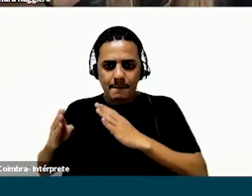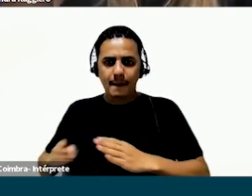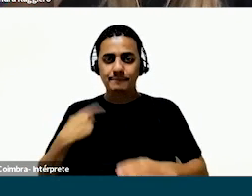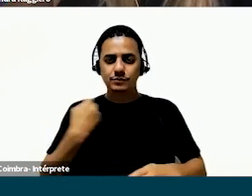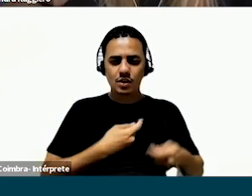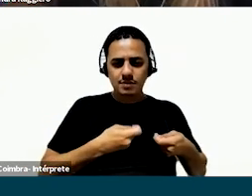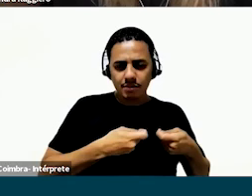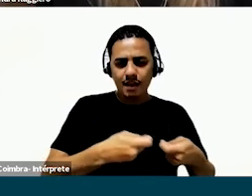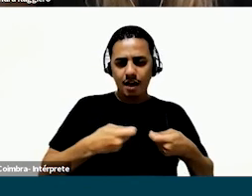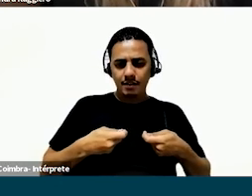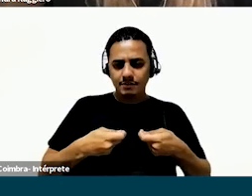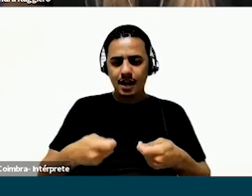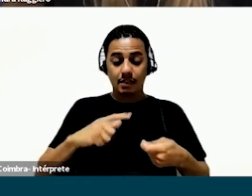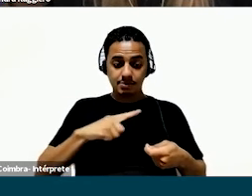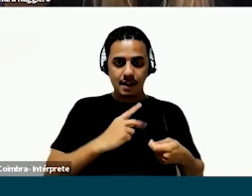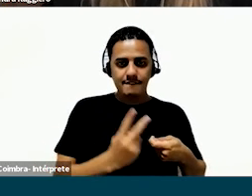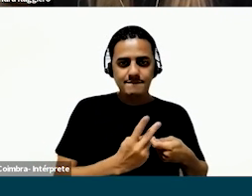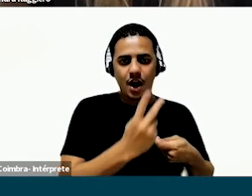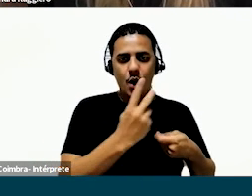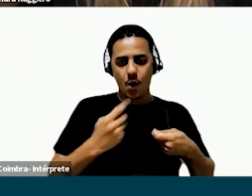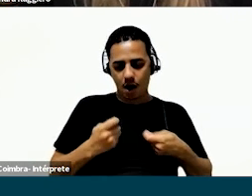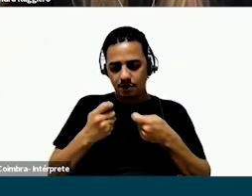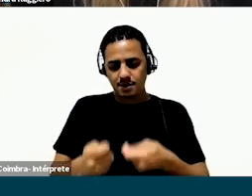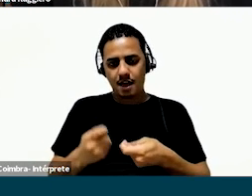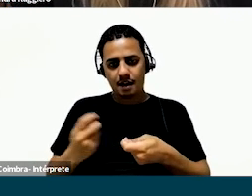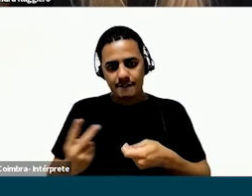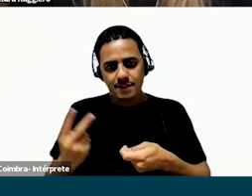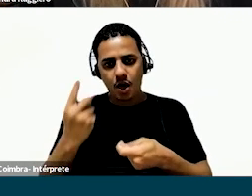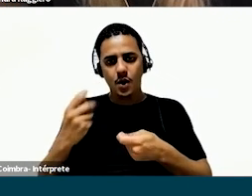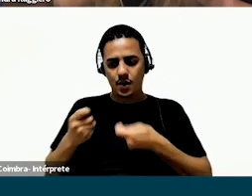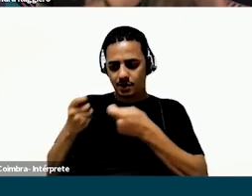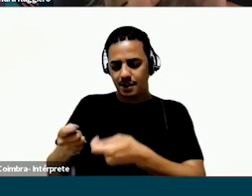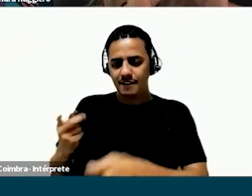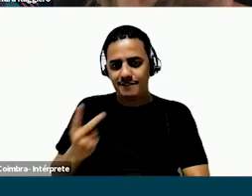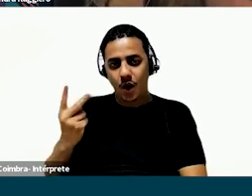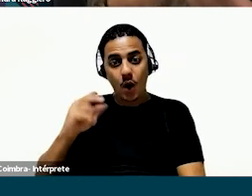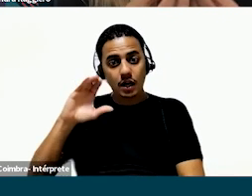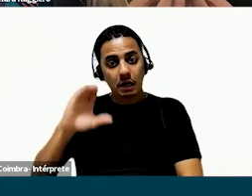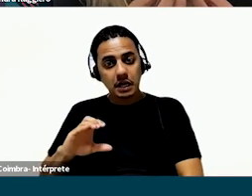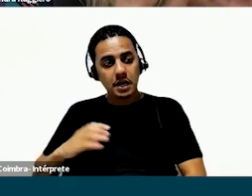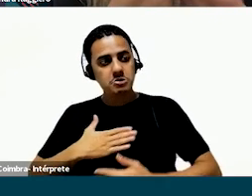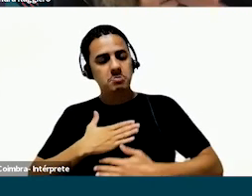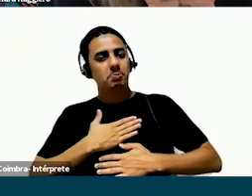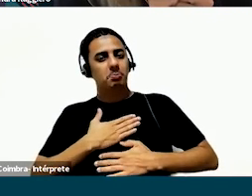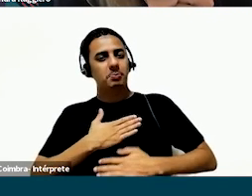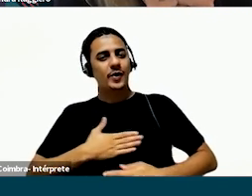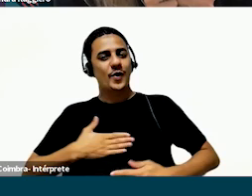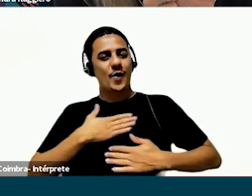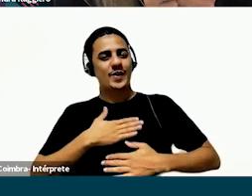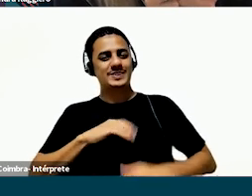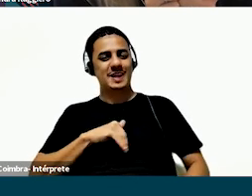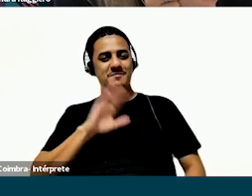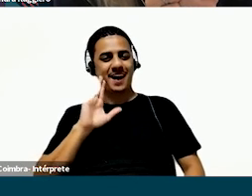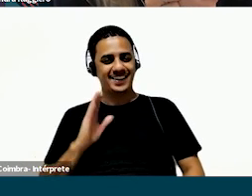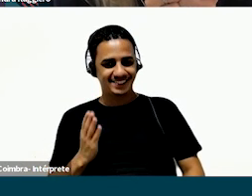de forma que a gente vai entregando um pouquinho de valor a cada fase e, além de fazer com que o nosso cliente se apaixone a cada